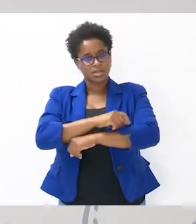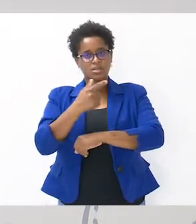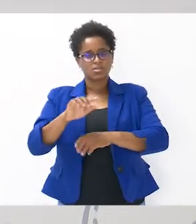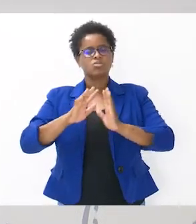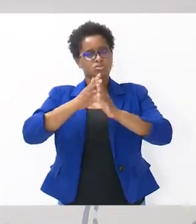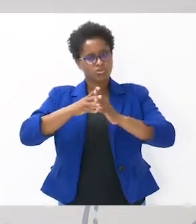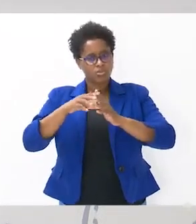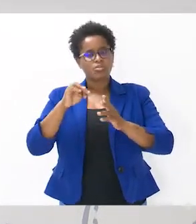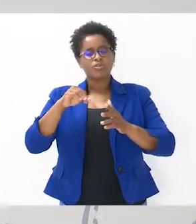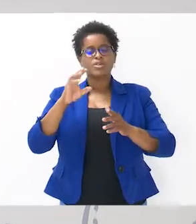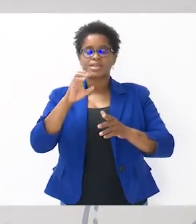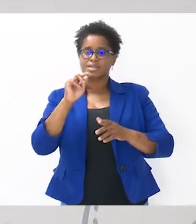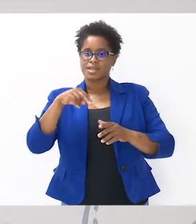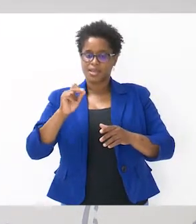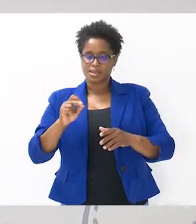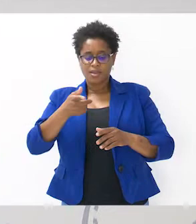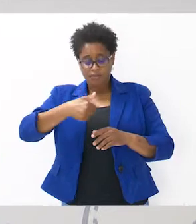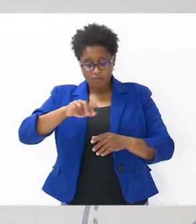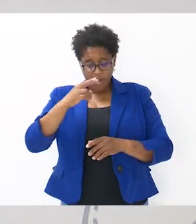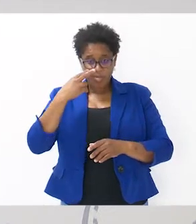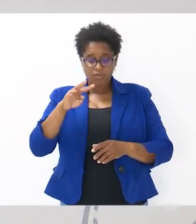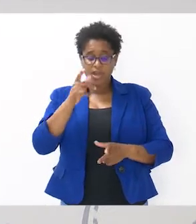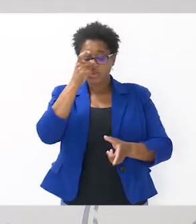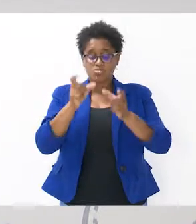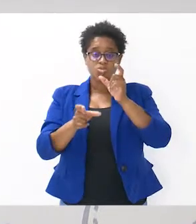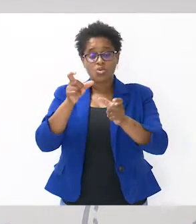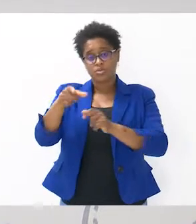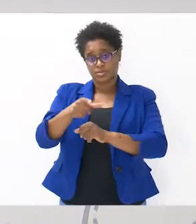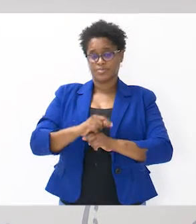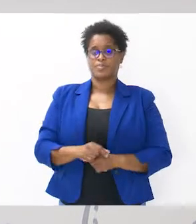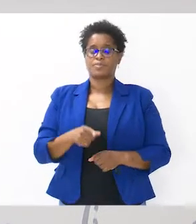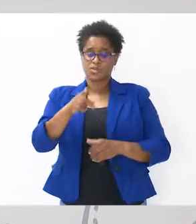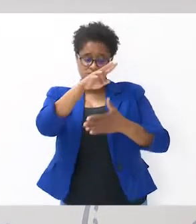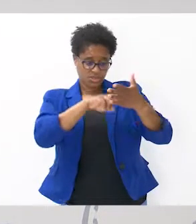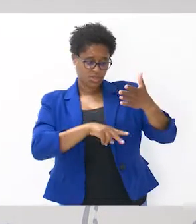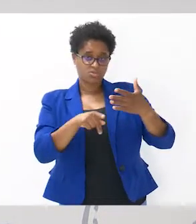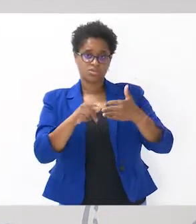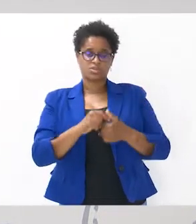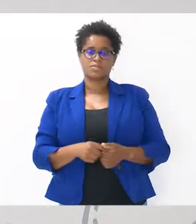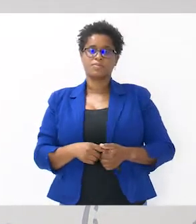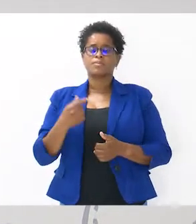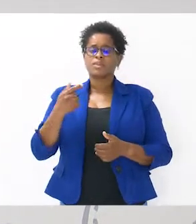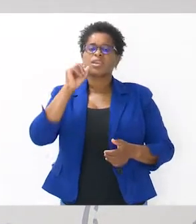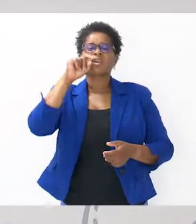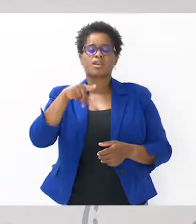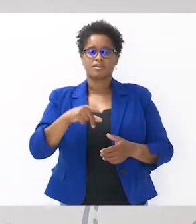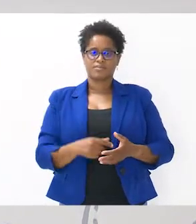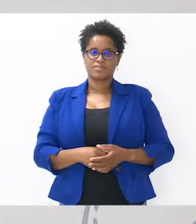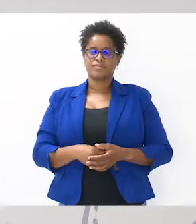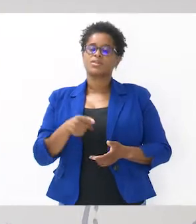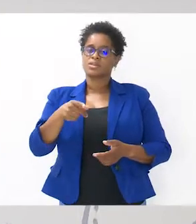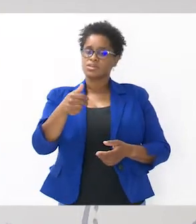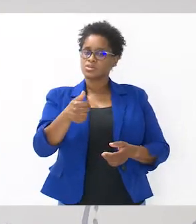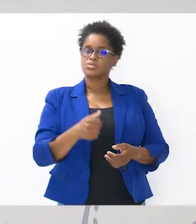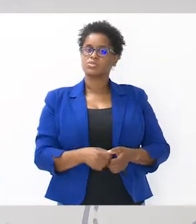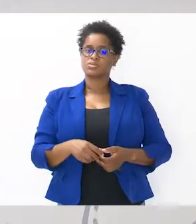cena. Vamos ver as personagens desse texto. E quem são?